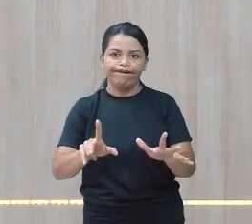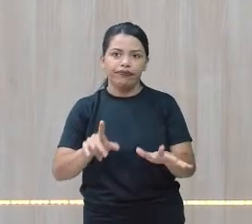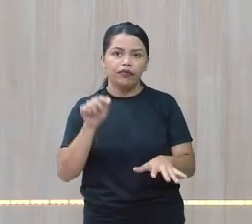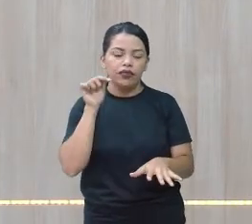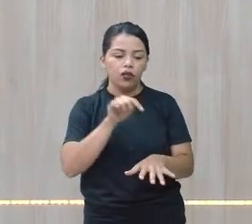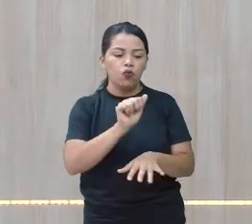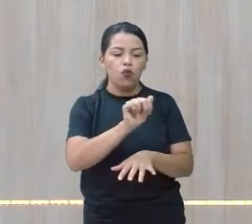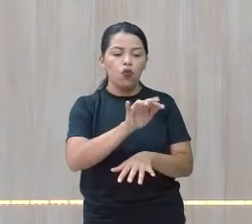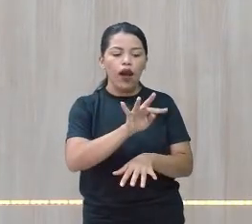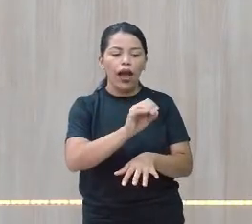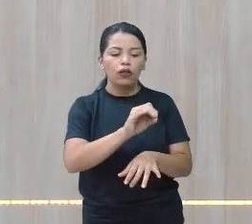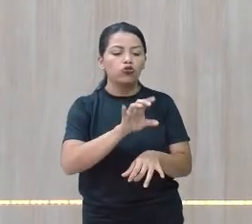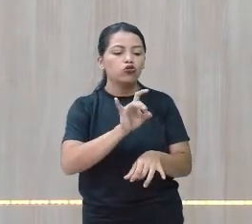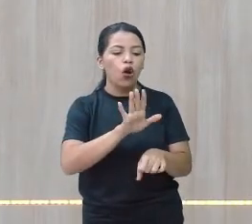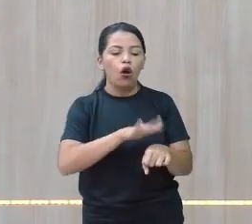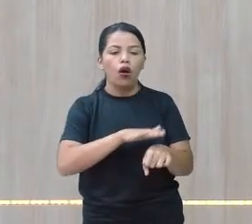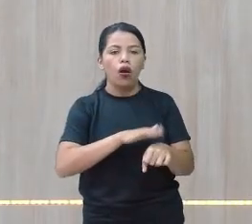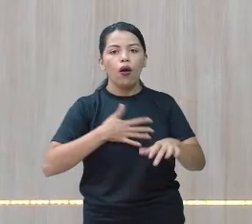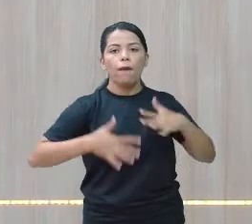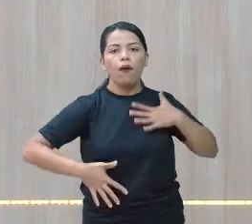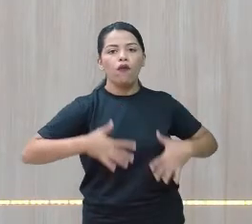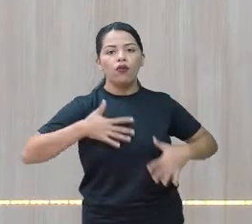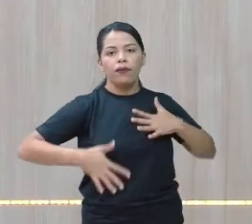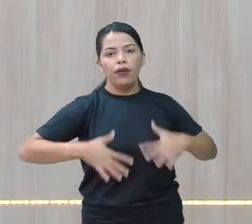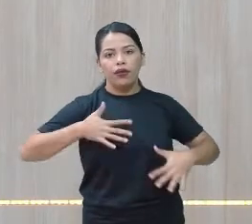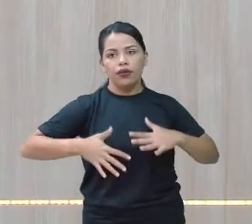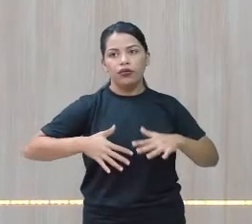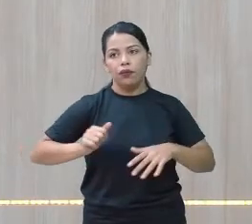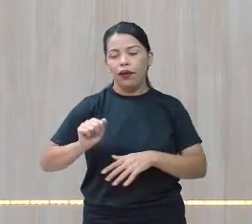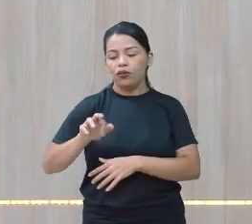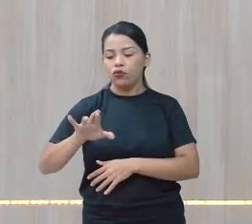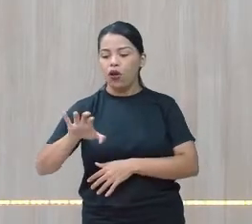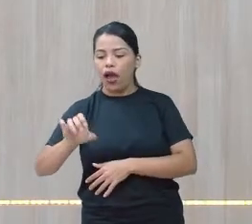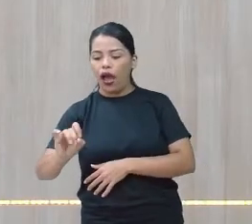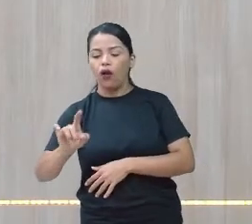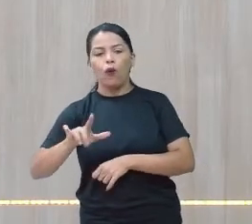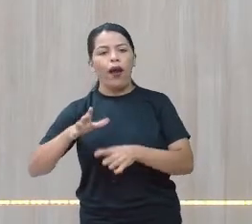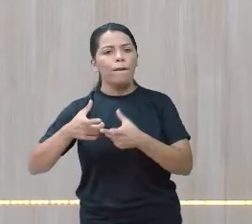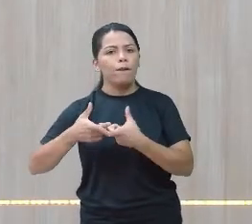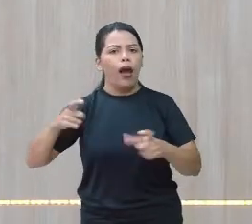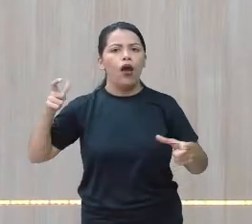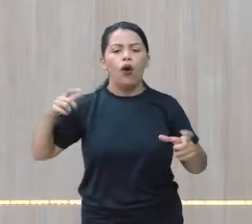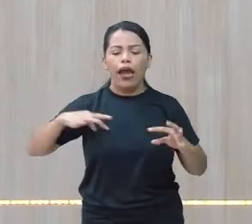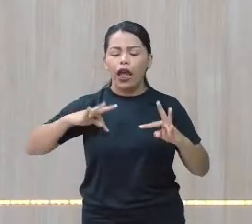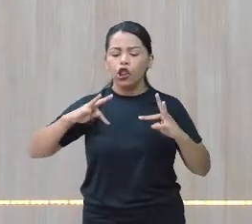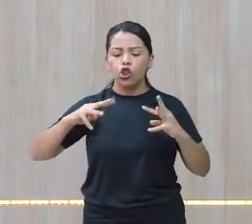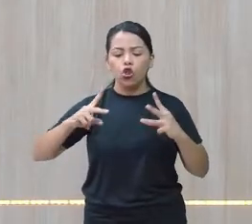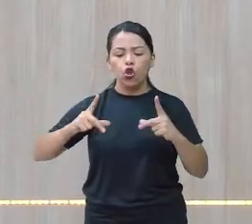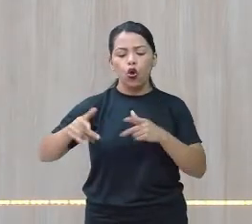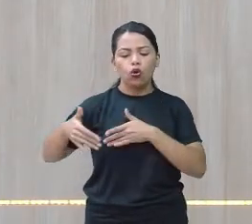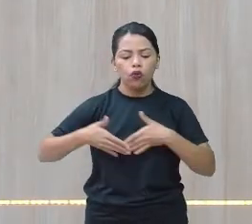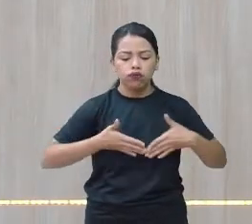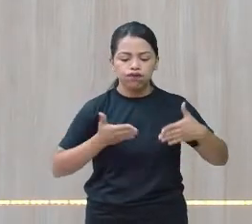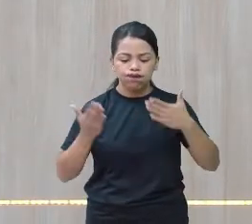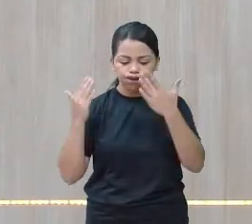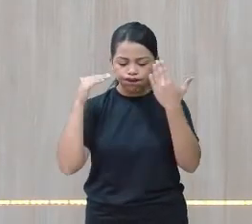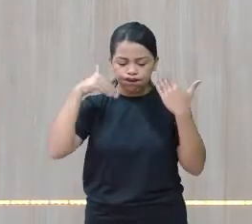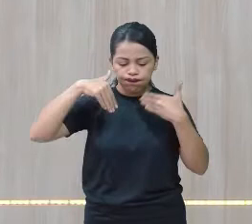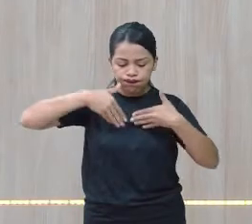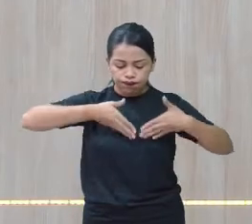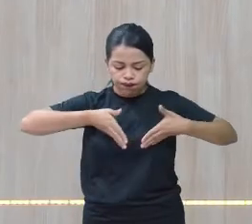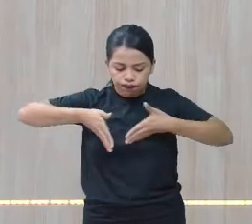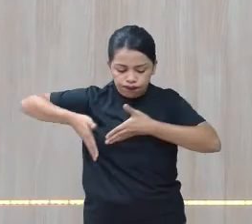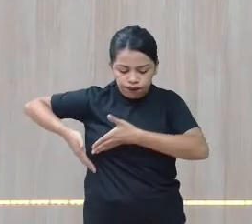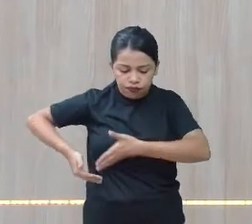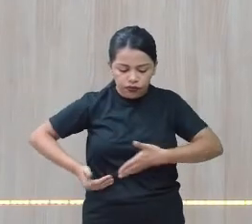só o movimento. Agora, o arco, ele é bem maior. Né? Ele é todo o percurso, ele é todo o caminho. E aí nós vamos